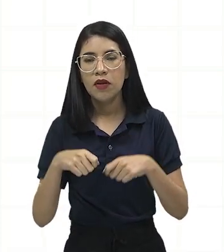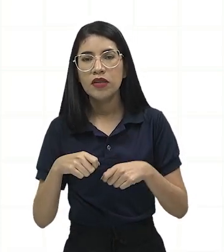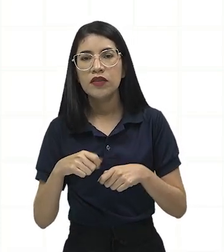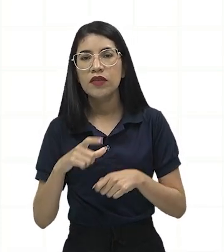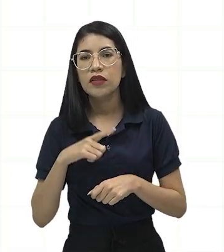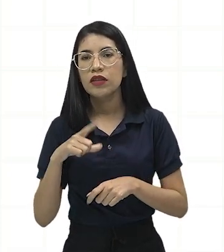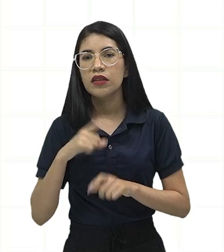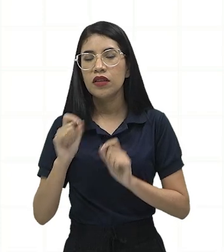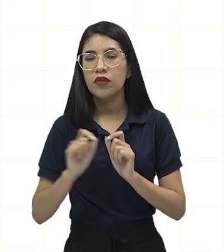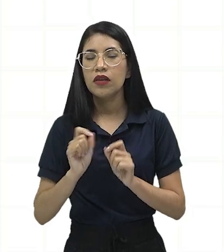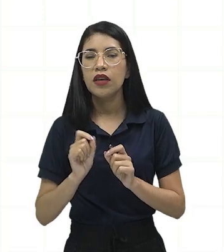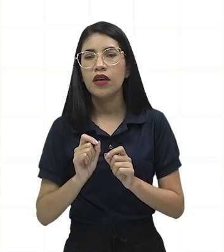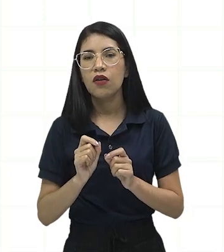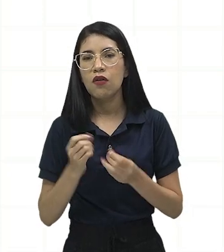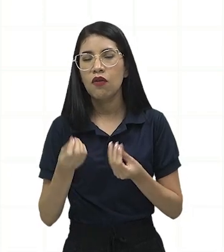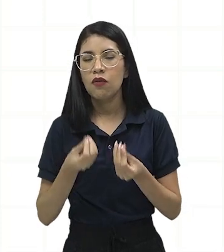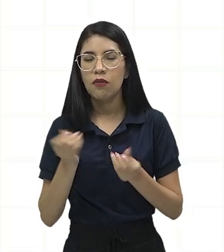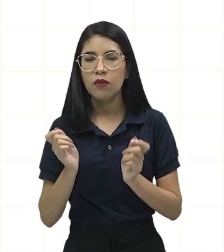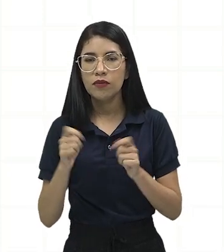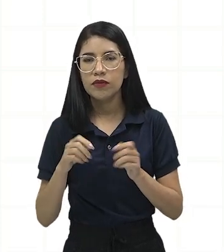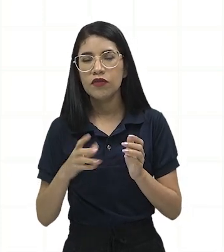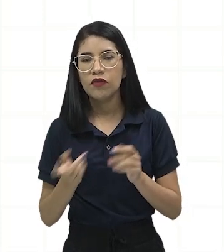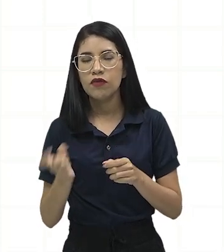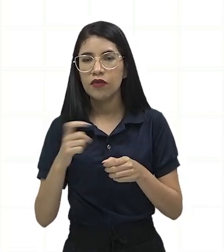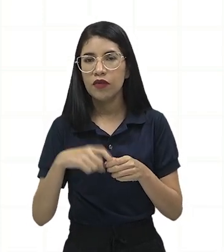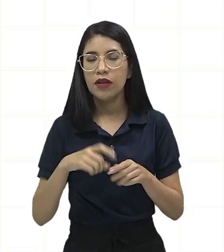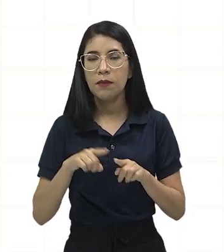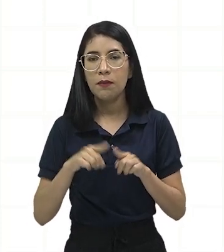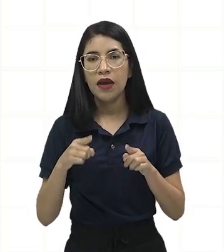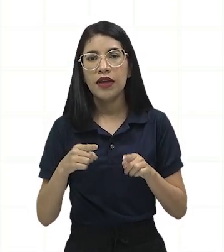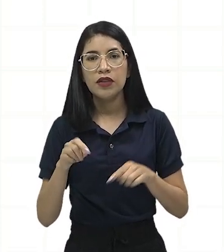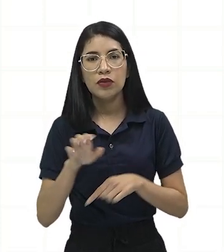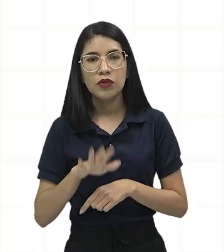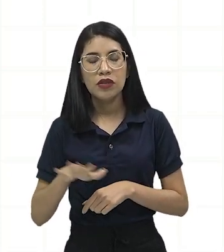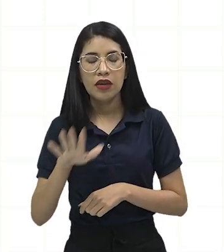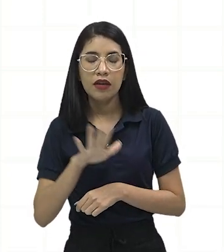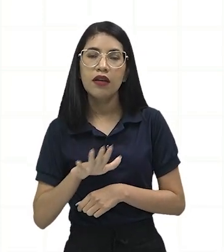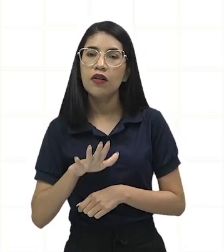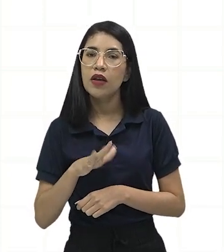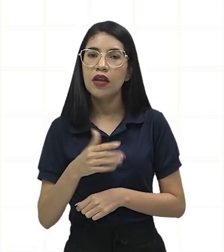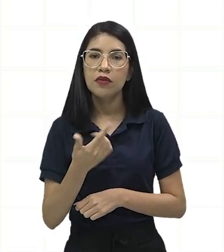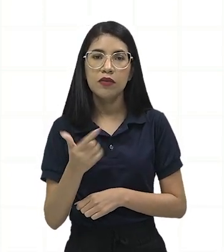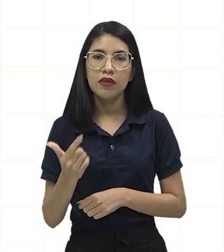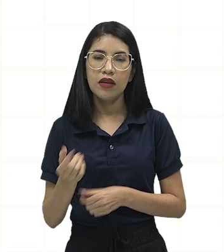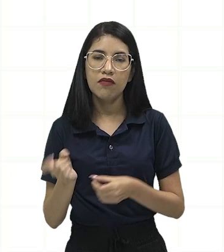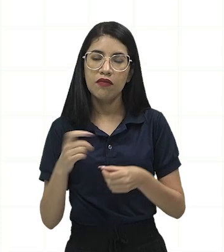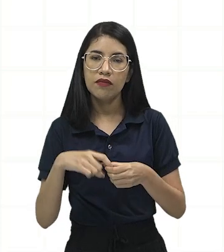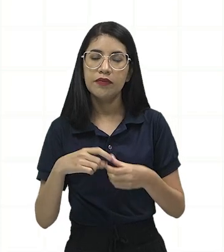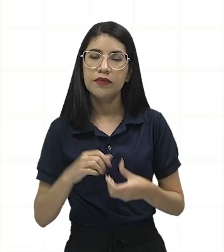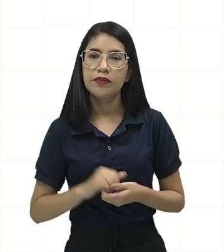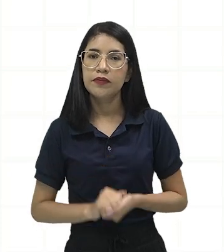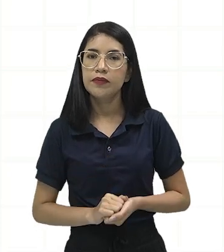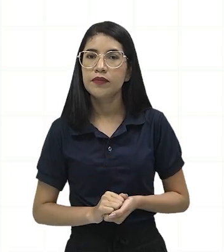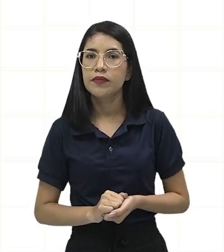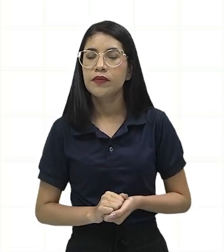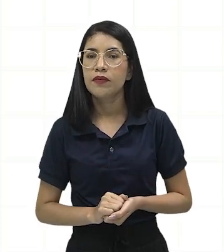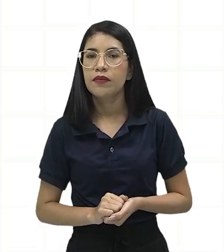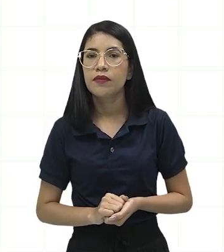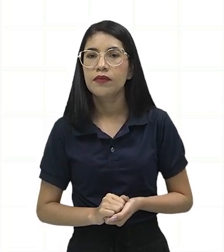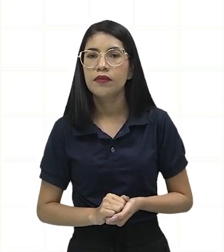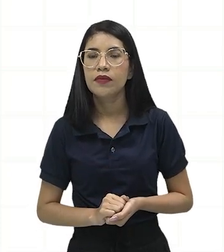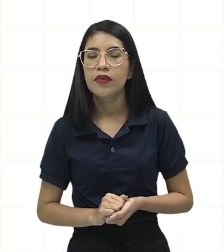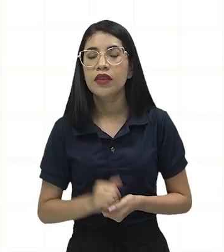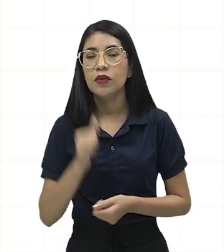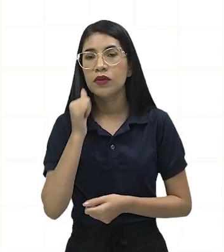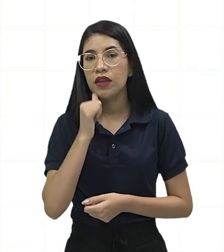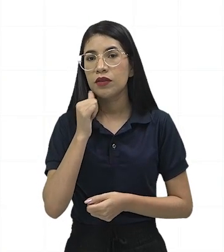aí uma forma de reverter, mas no geral, né, esse procedimento ele não pode ser revertido. E aí, no caso